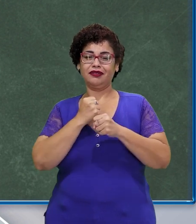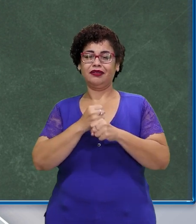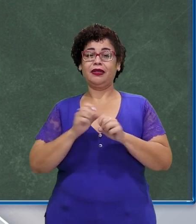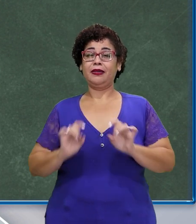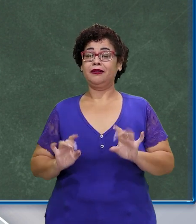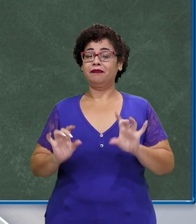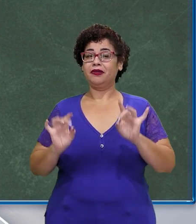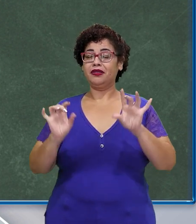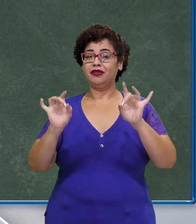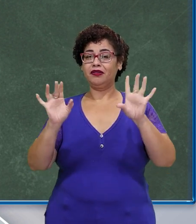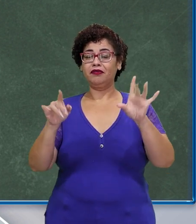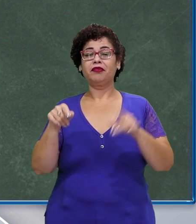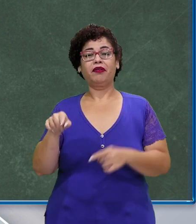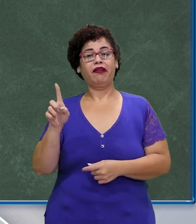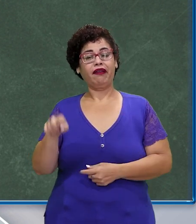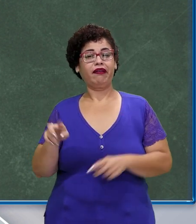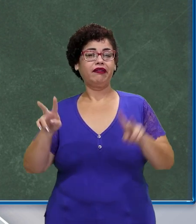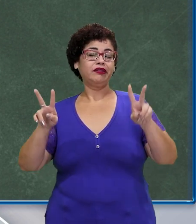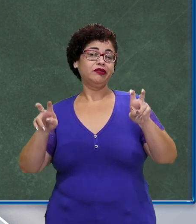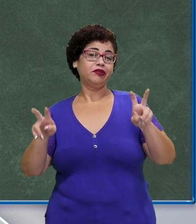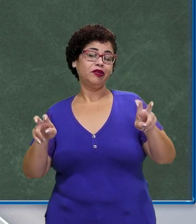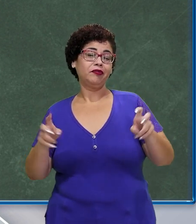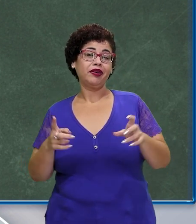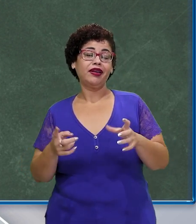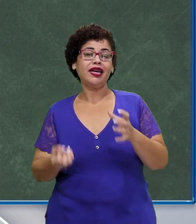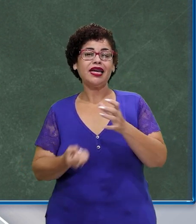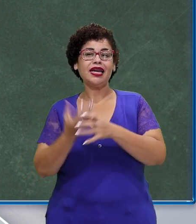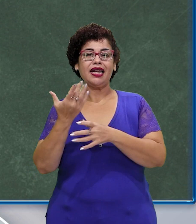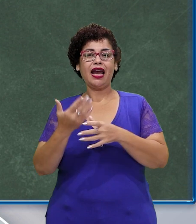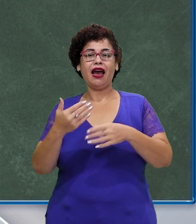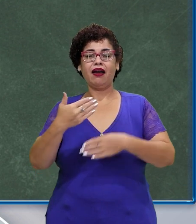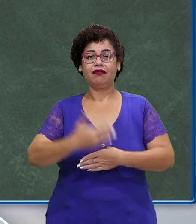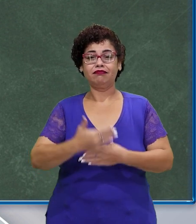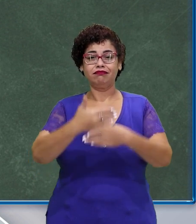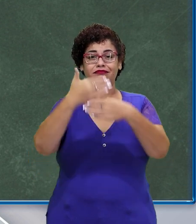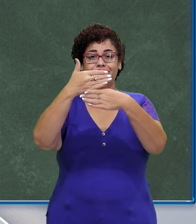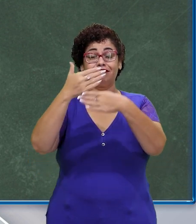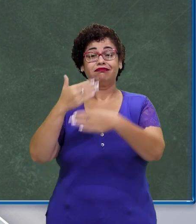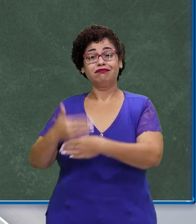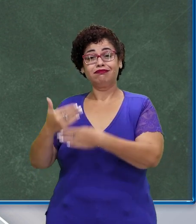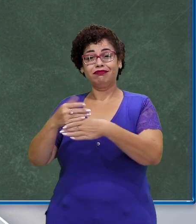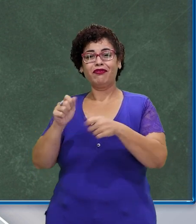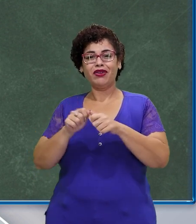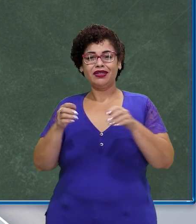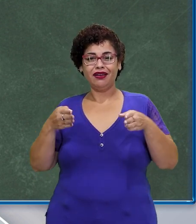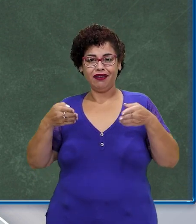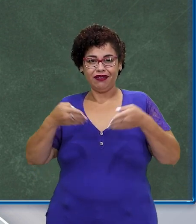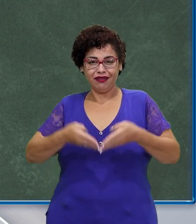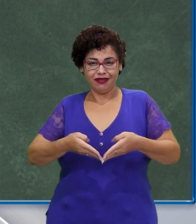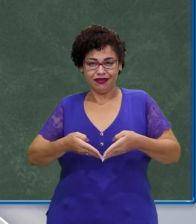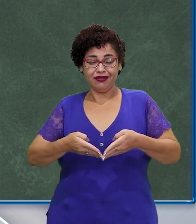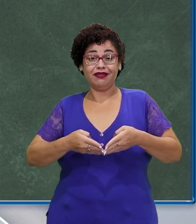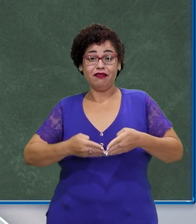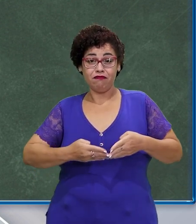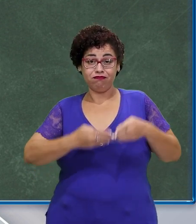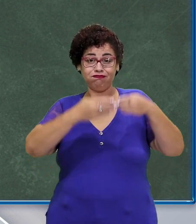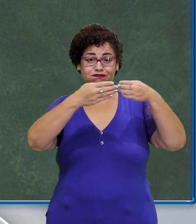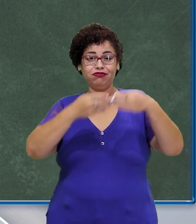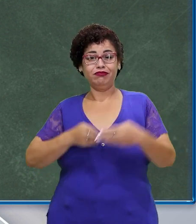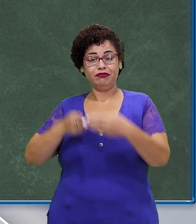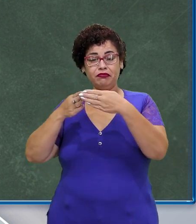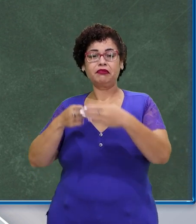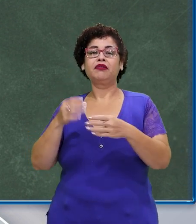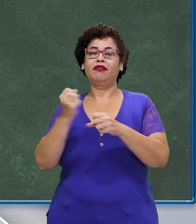especialmente quando se trata de criar paredes perpendiculares e estruturas sólidas.